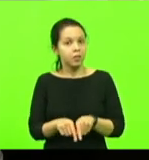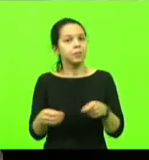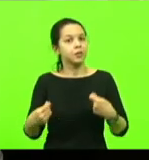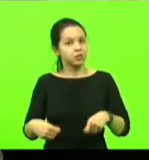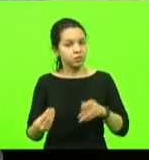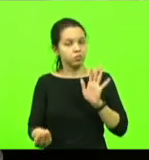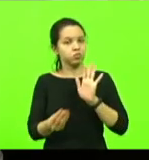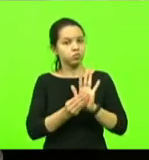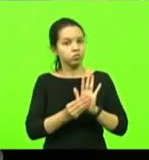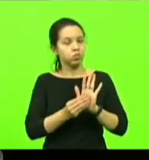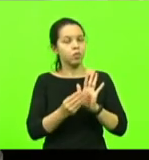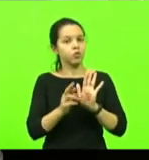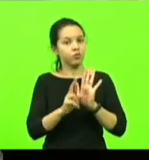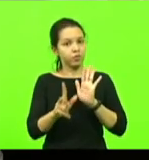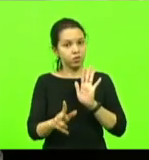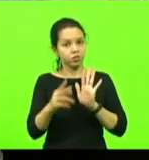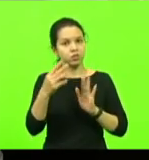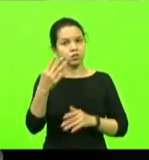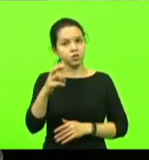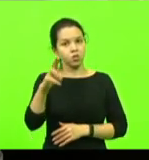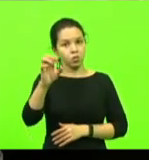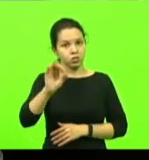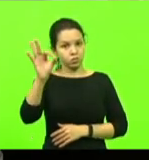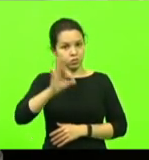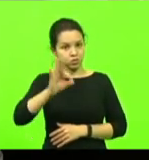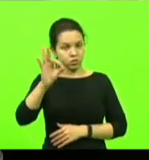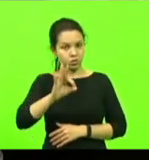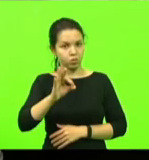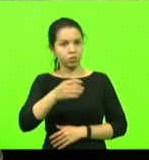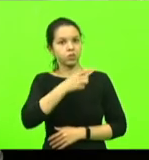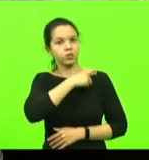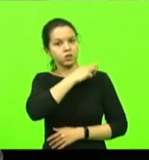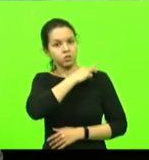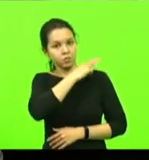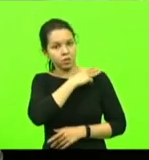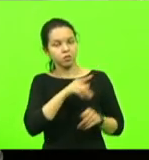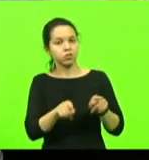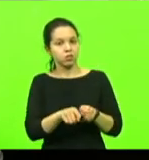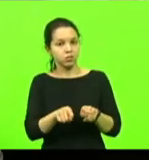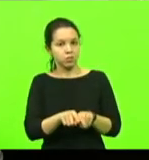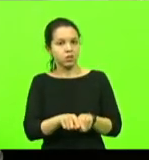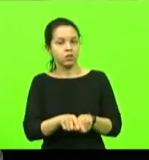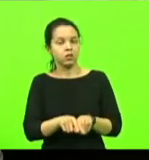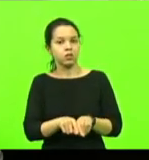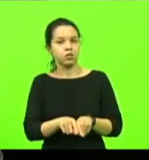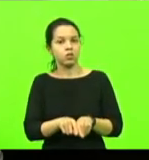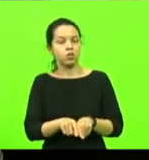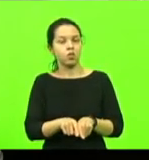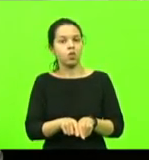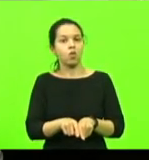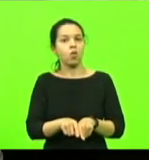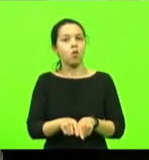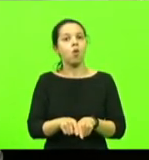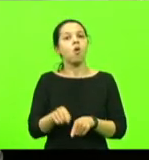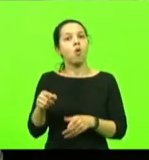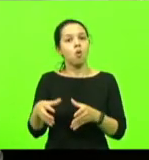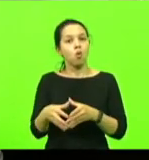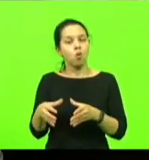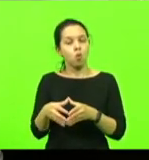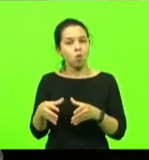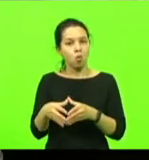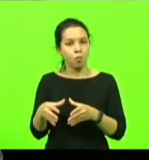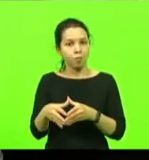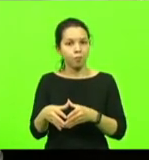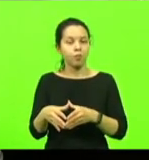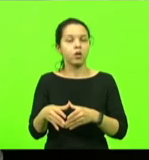de 50% entre o nível de ensino médio e o nível de licenciatura plena, e que seja